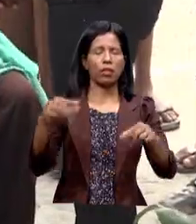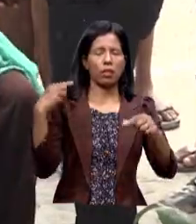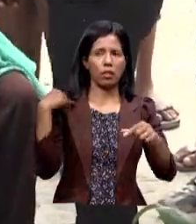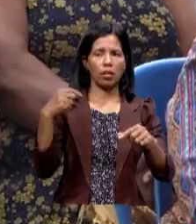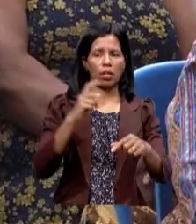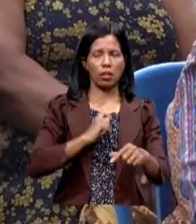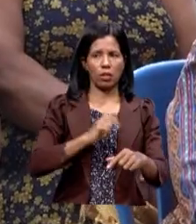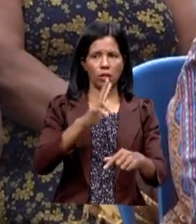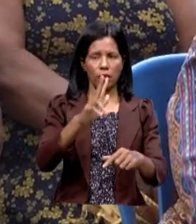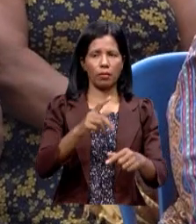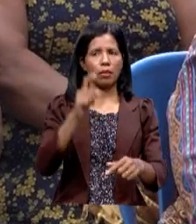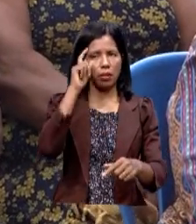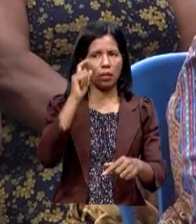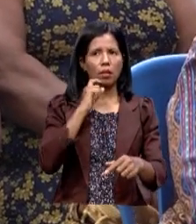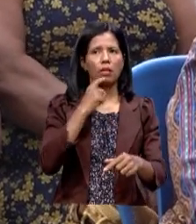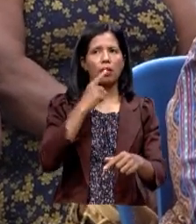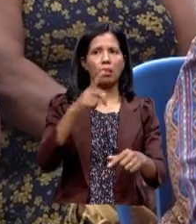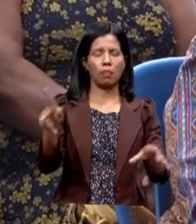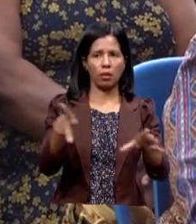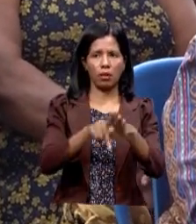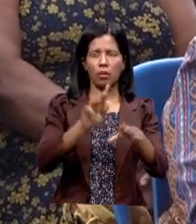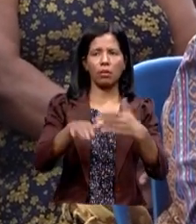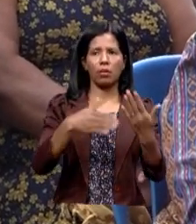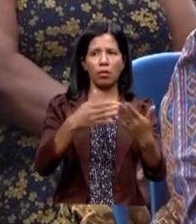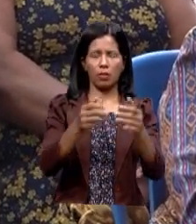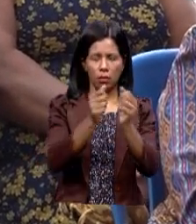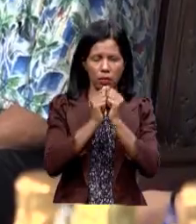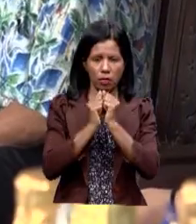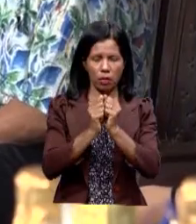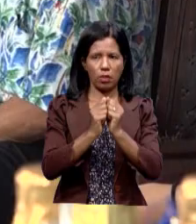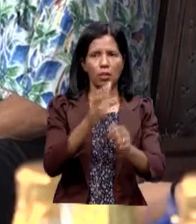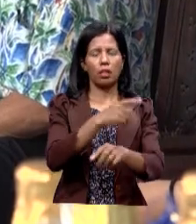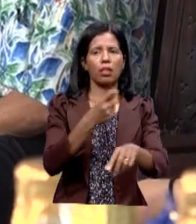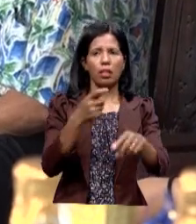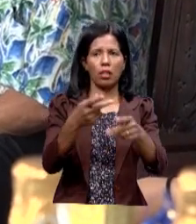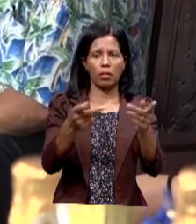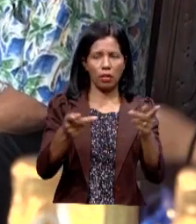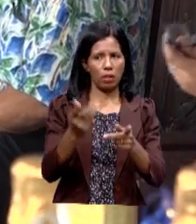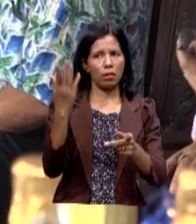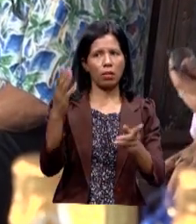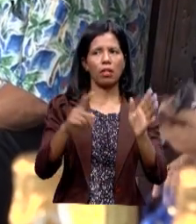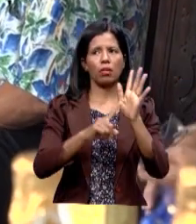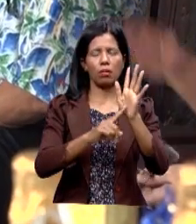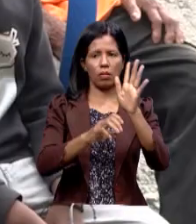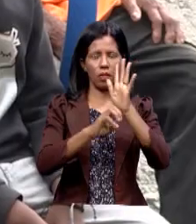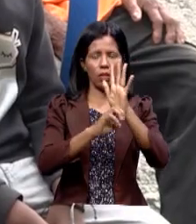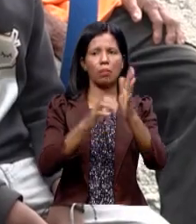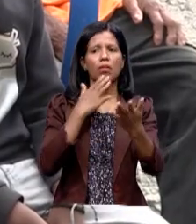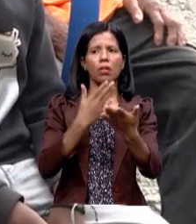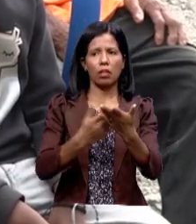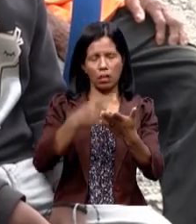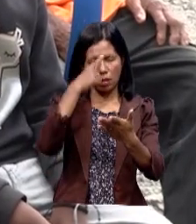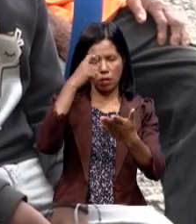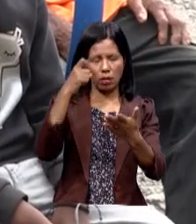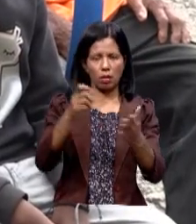Tasitolu. Xanana hateten ho presensa hotu nebe hamutuk ia movimento Brigada Xanana hanesan exemplu dia kida tambah hametin